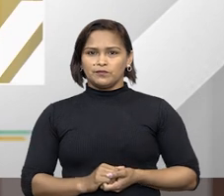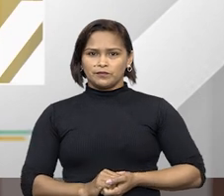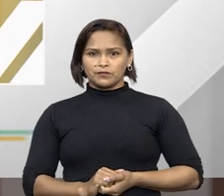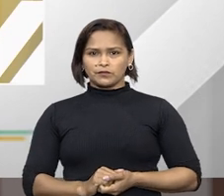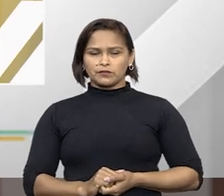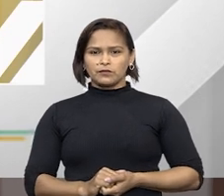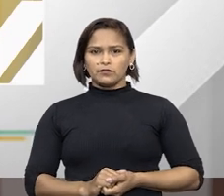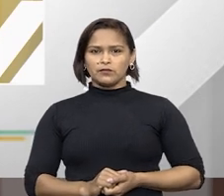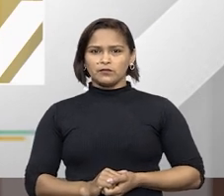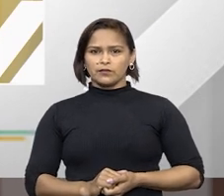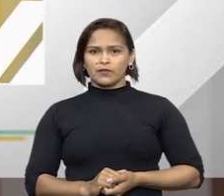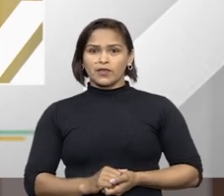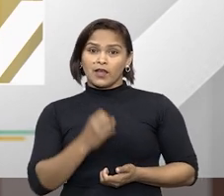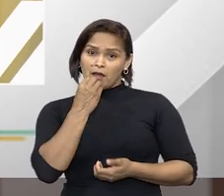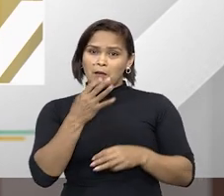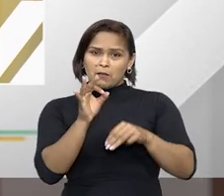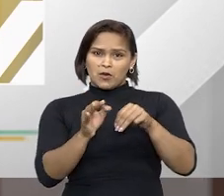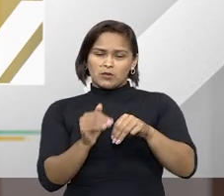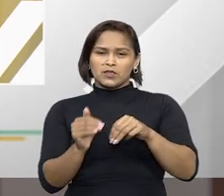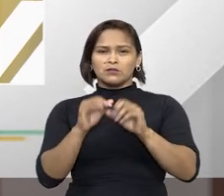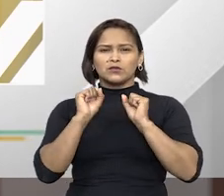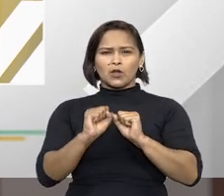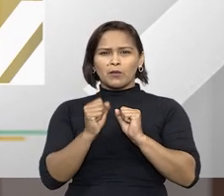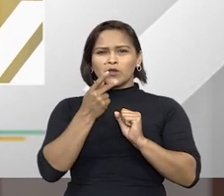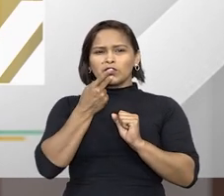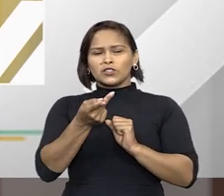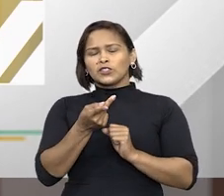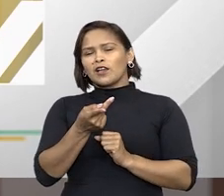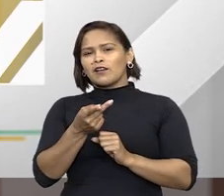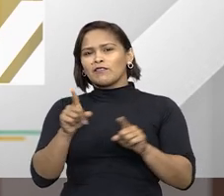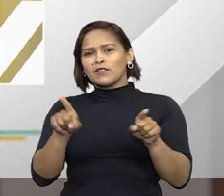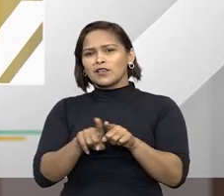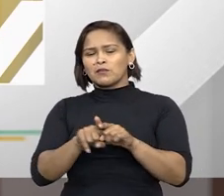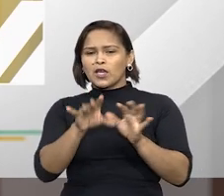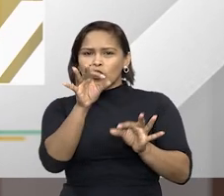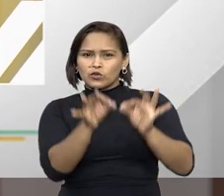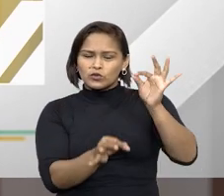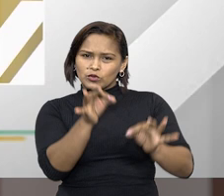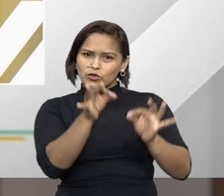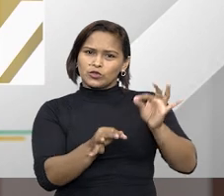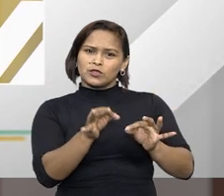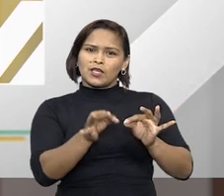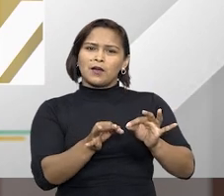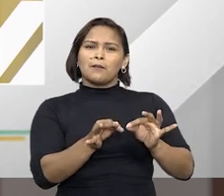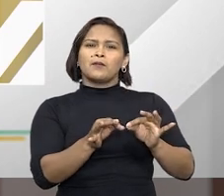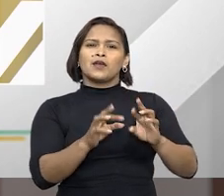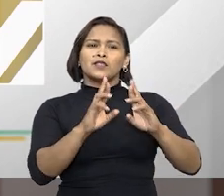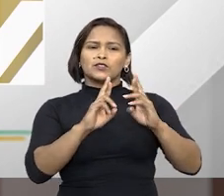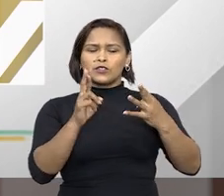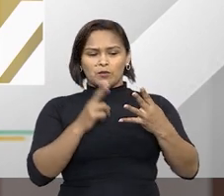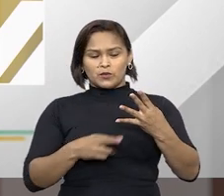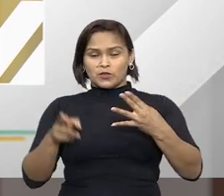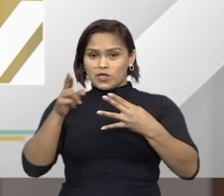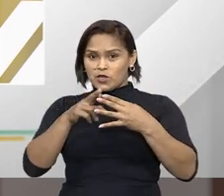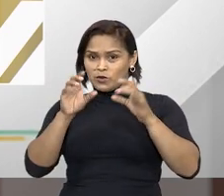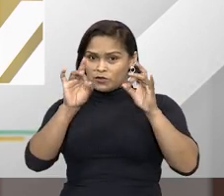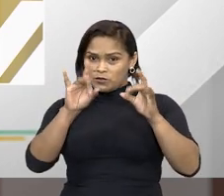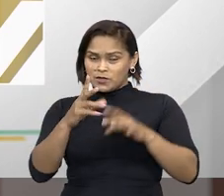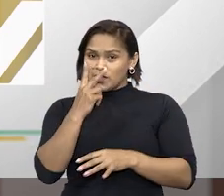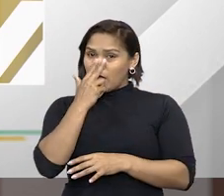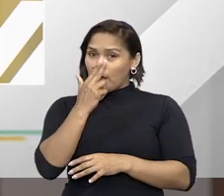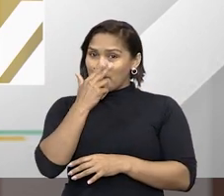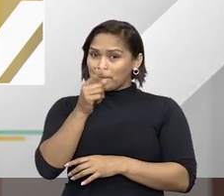Bem, ministros, não poderíamos deixar de falar, né, dos julgamentos sobre o rito dos recursos especiais repetitivos, que